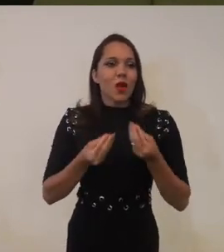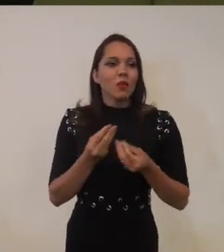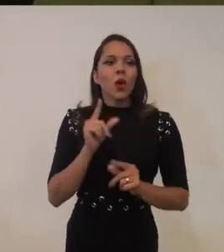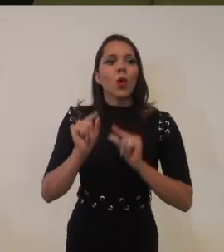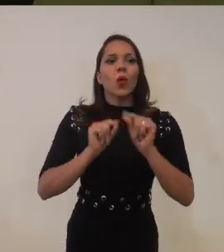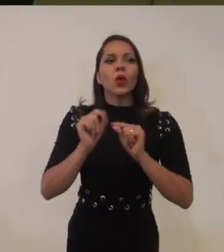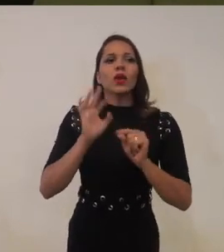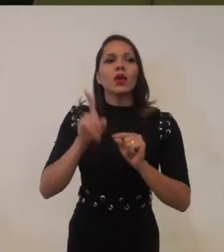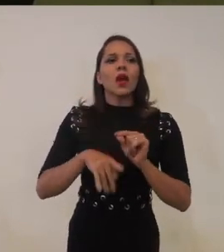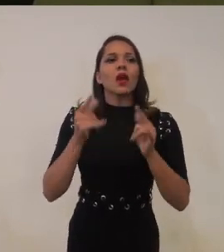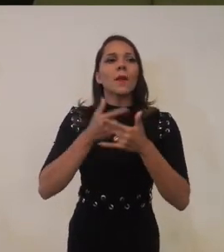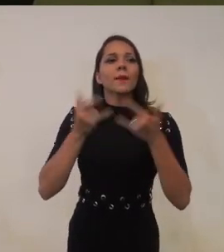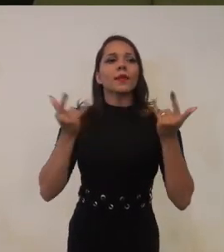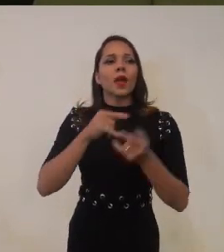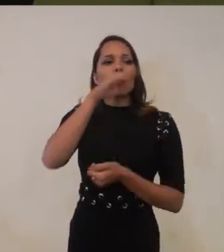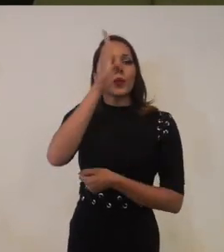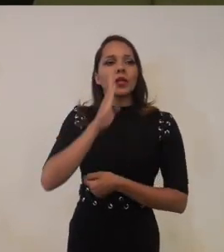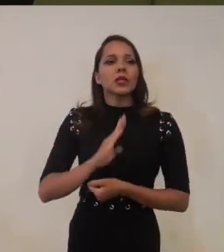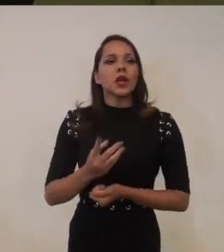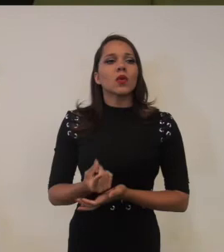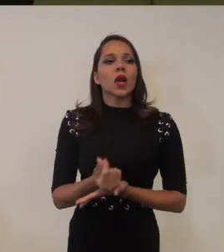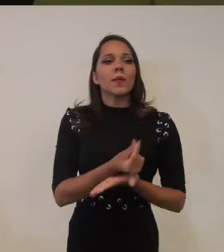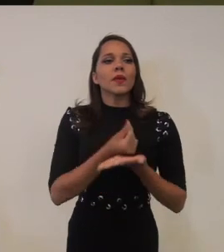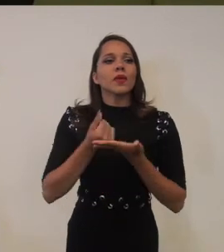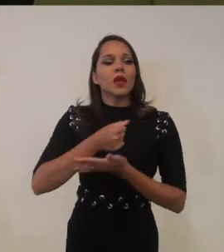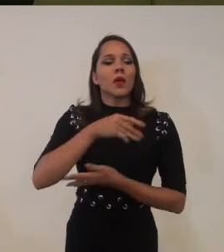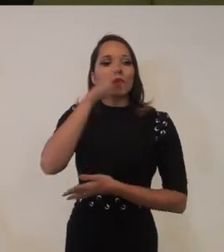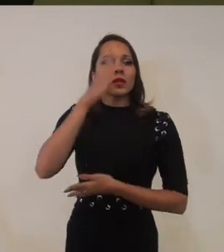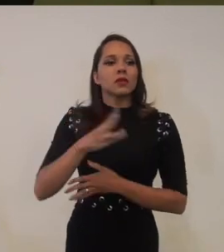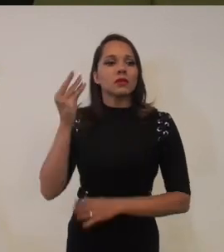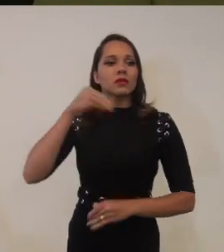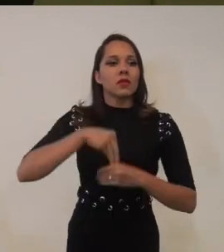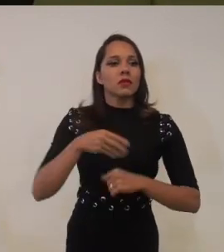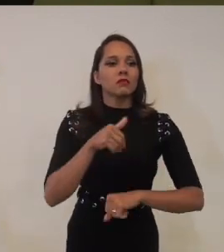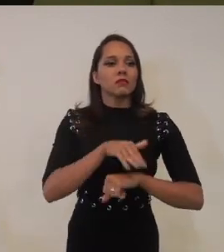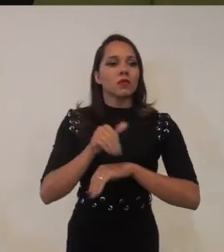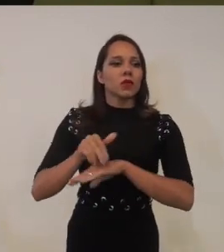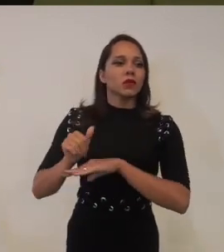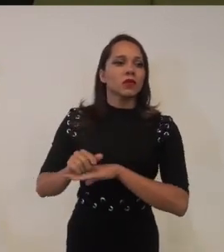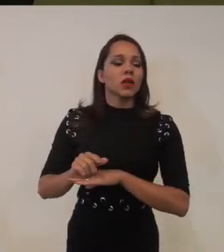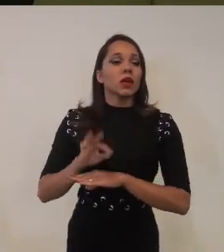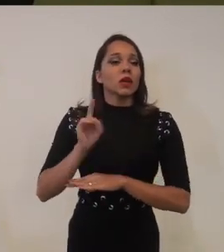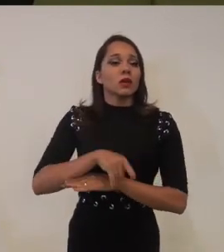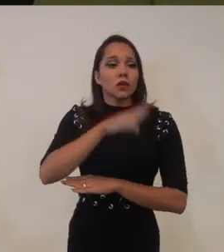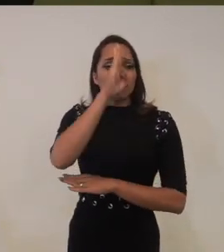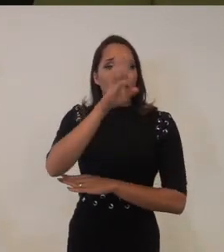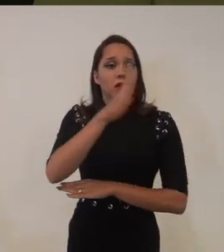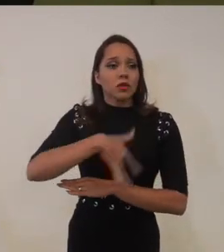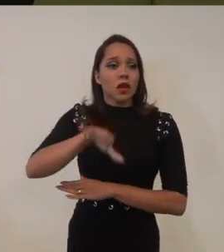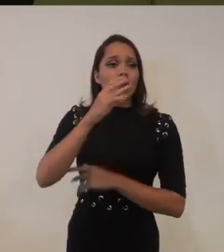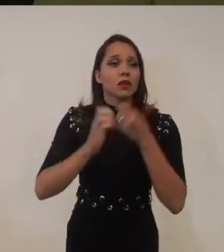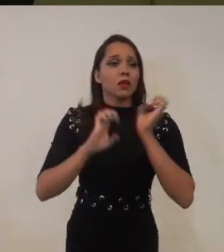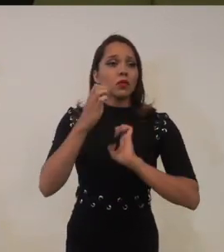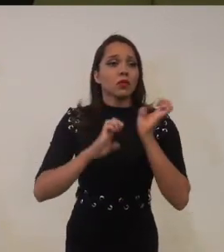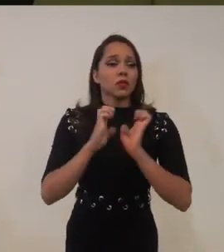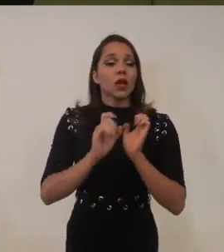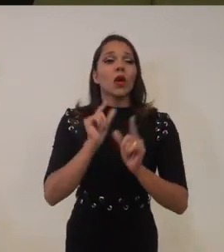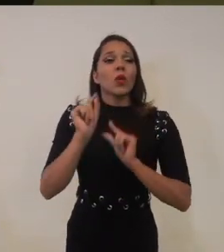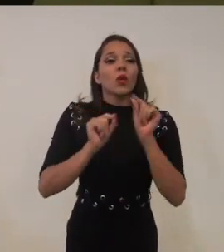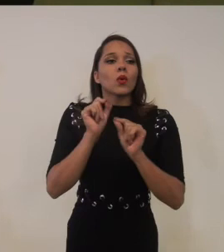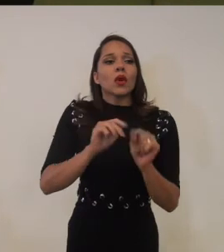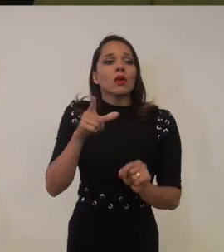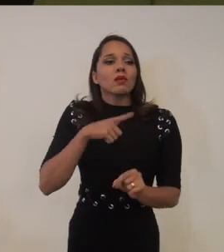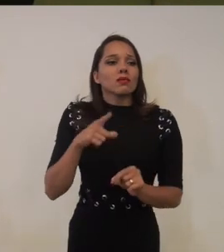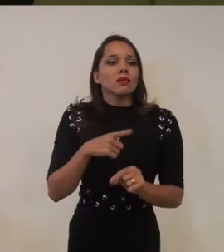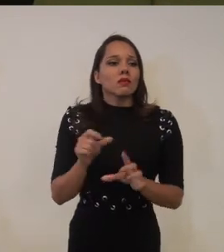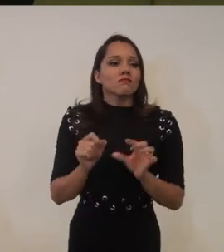que é o capital brasileiro dentro das exportações e o que, especialmente na área da indústria? O que ele tem para trazer em